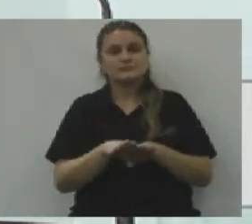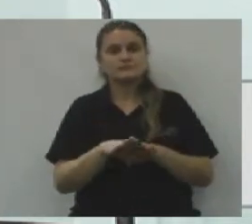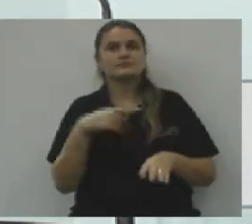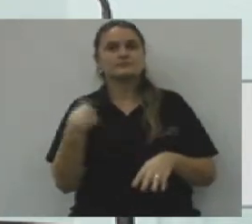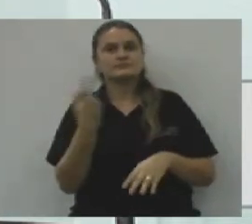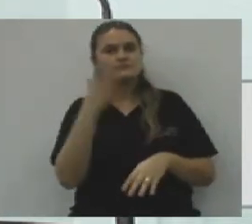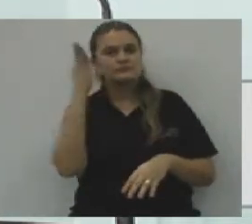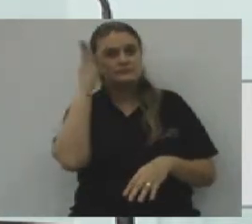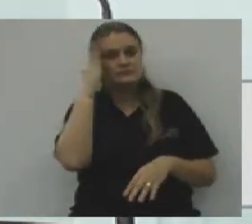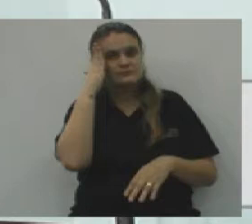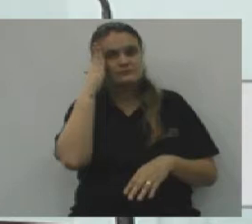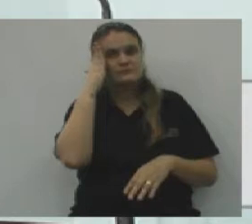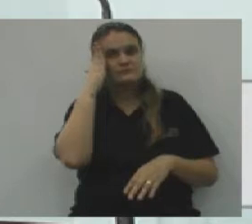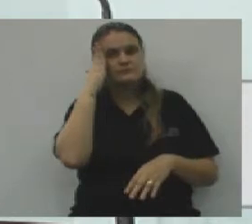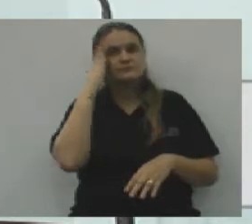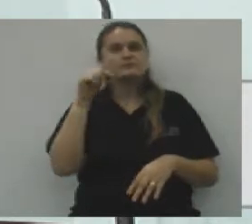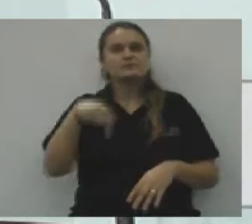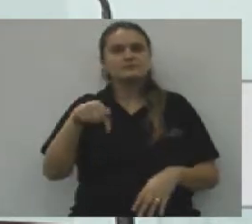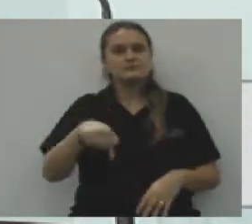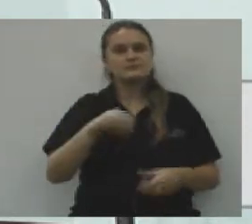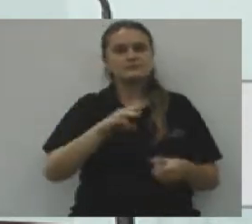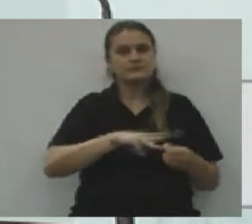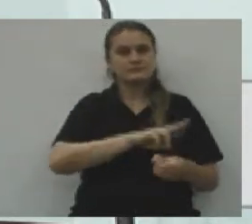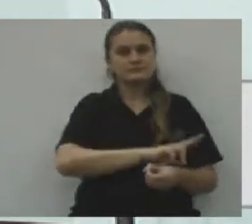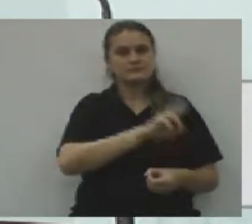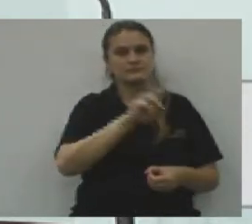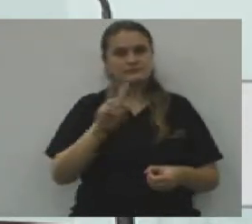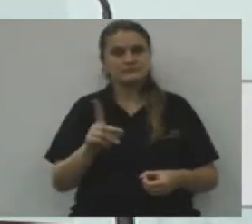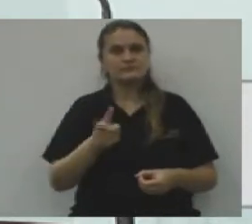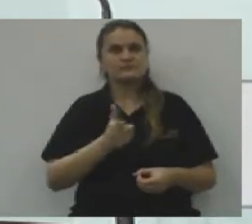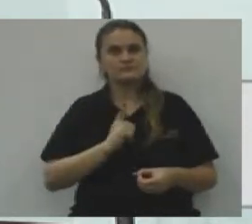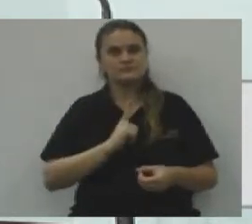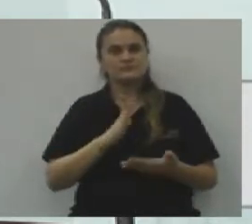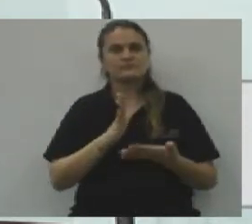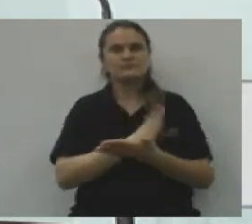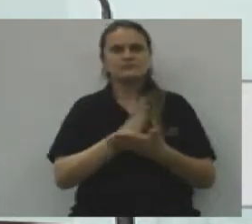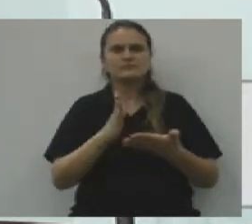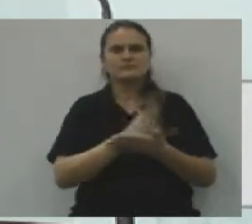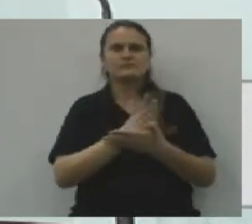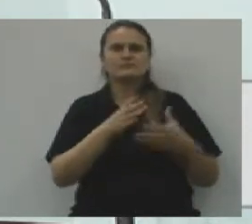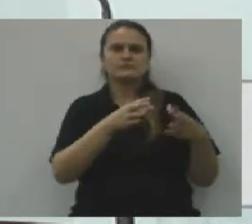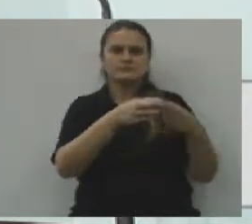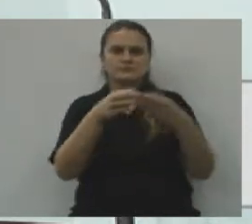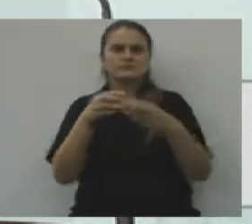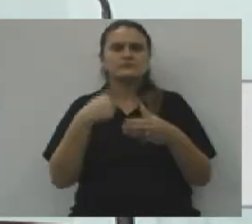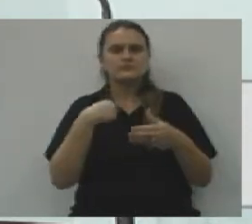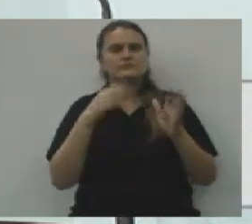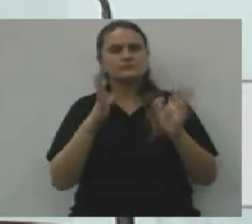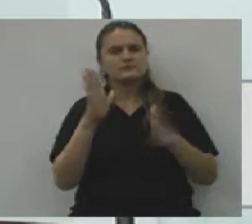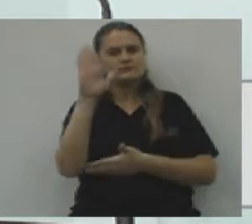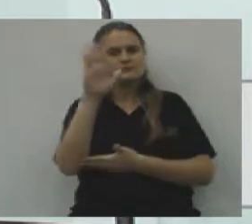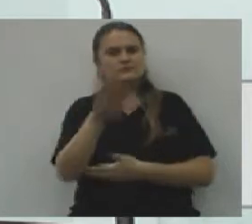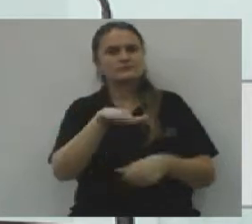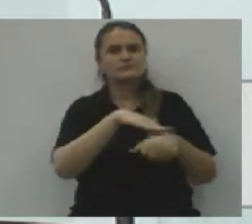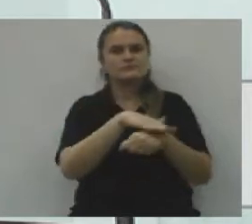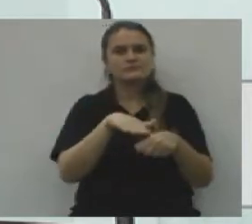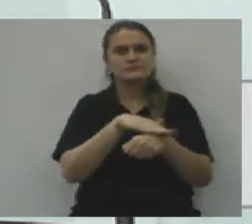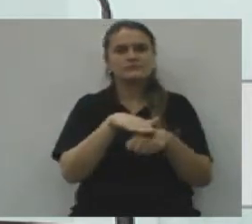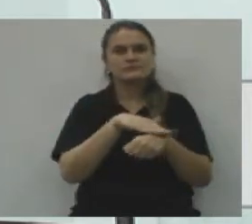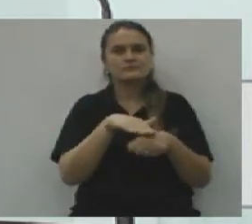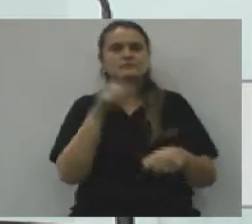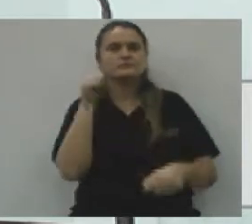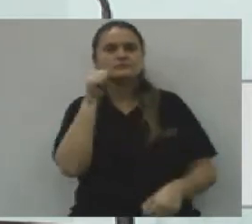ainda que União da Vitória dispõe de alguns sistemas. E levantei hoje à tarde, conversando